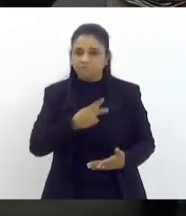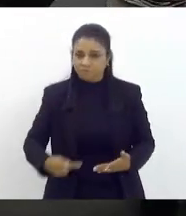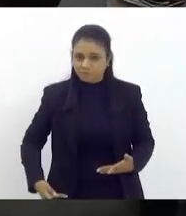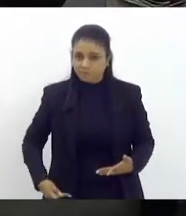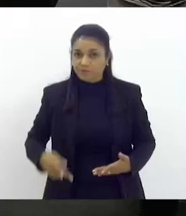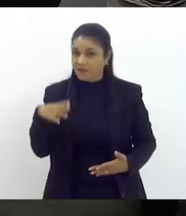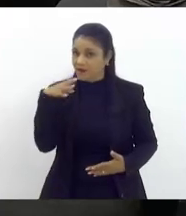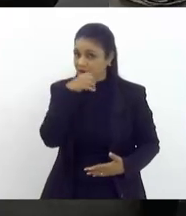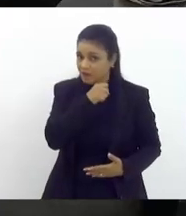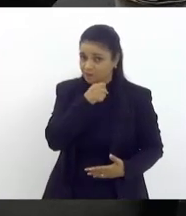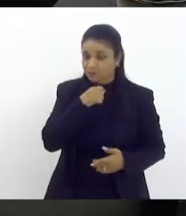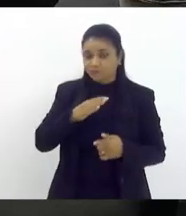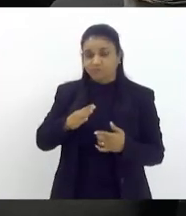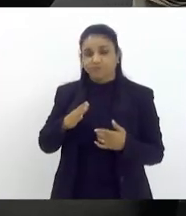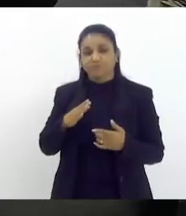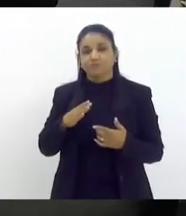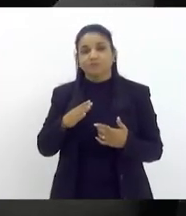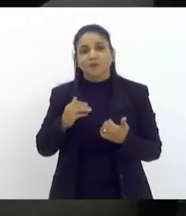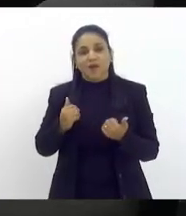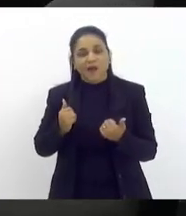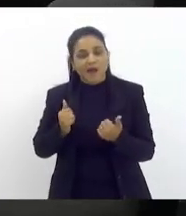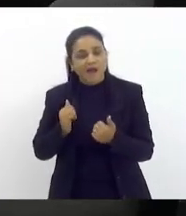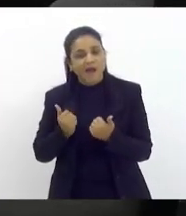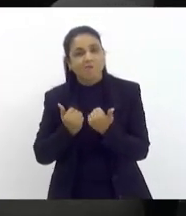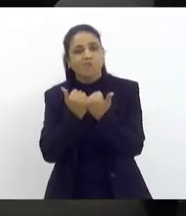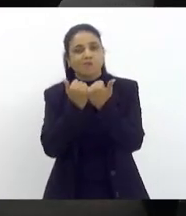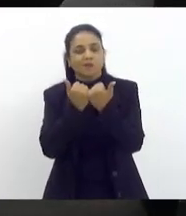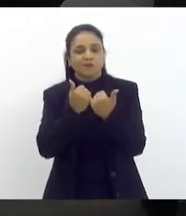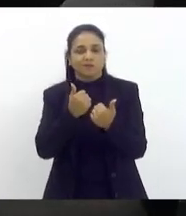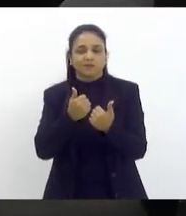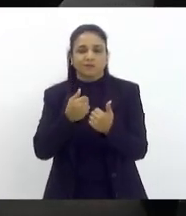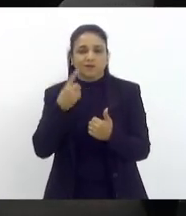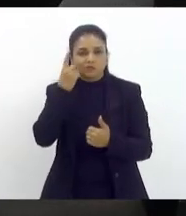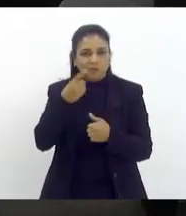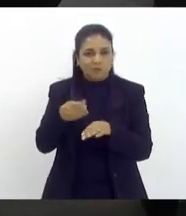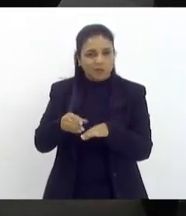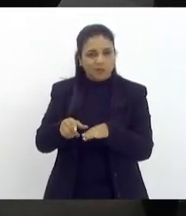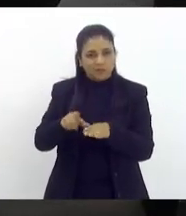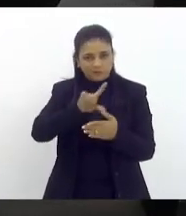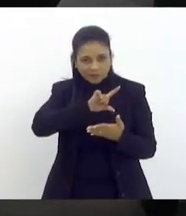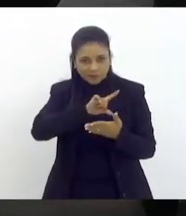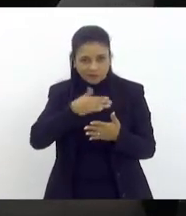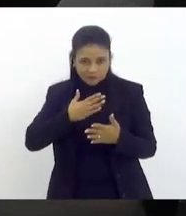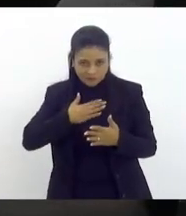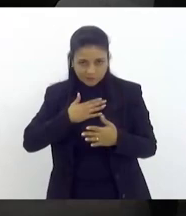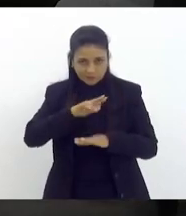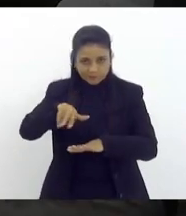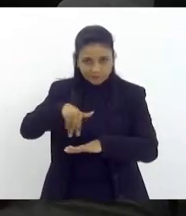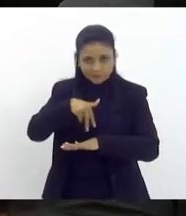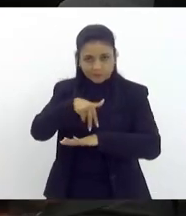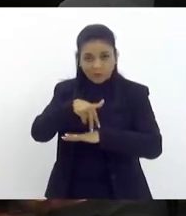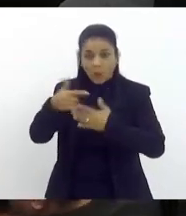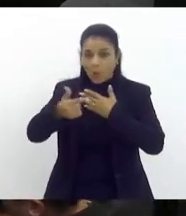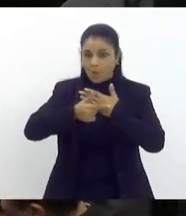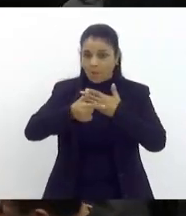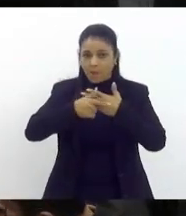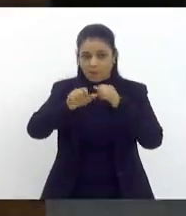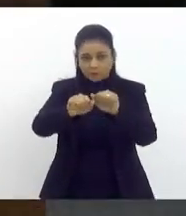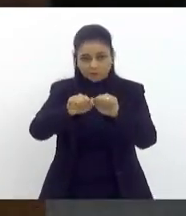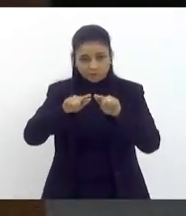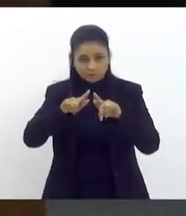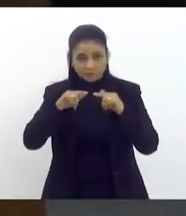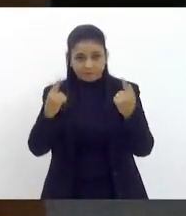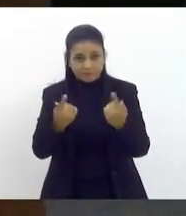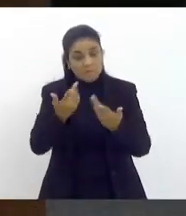rápido já corroborando aqui com os colegas que me antecederam falando do papel da Assembleia Legislativa como